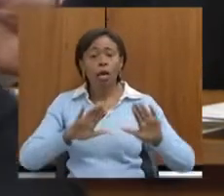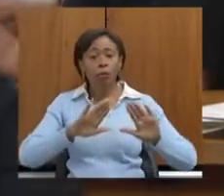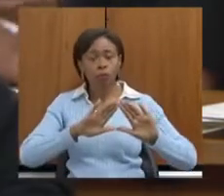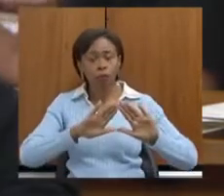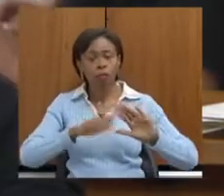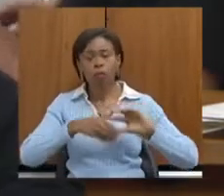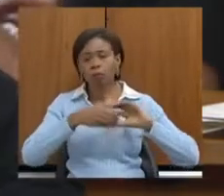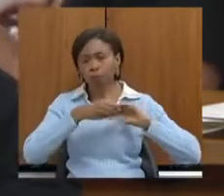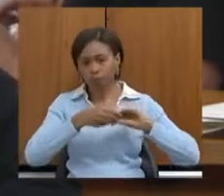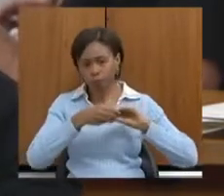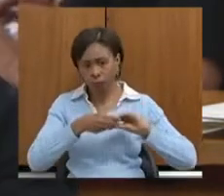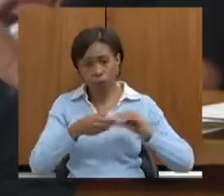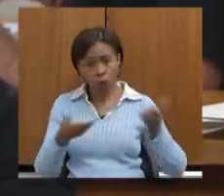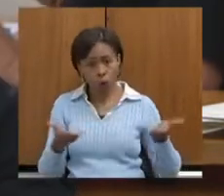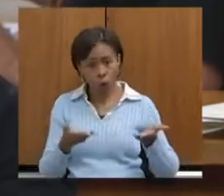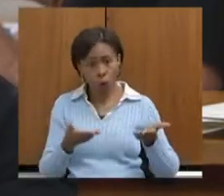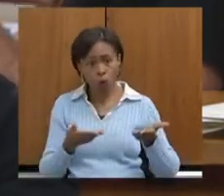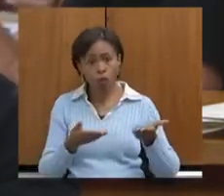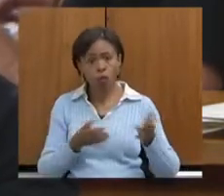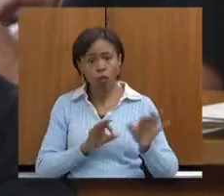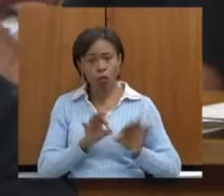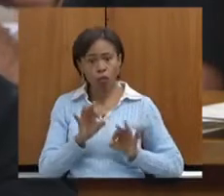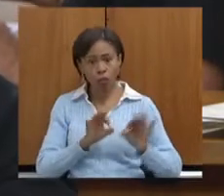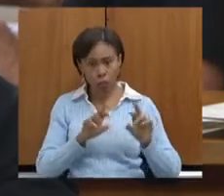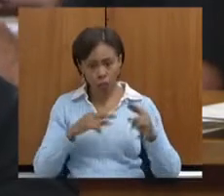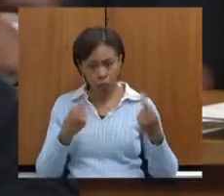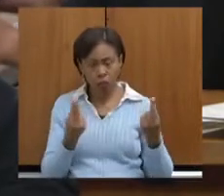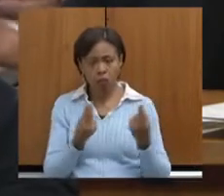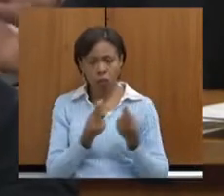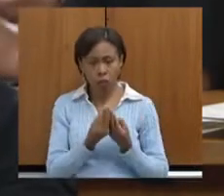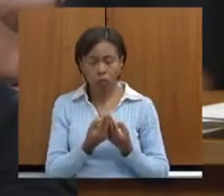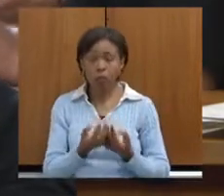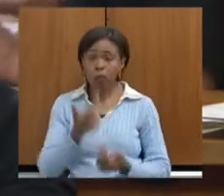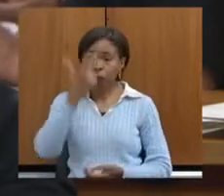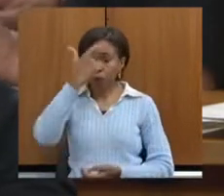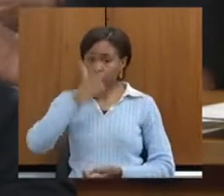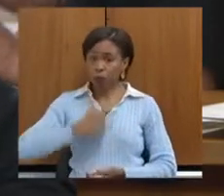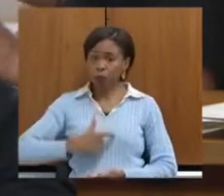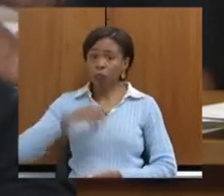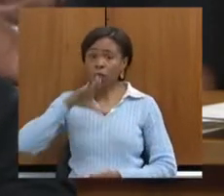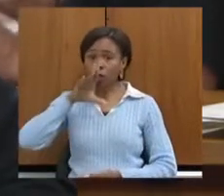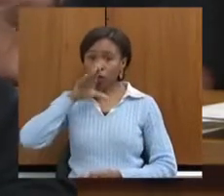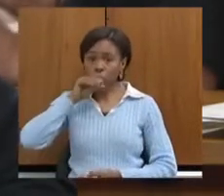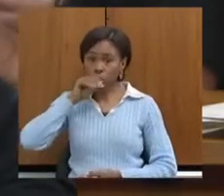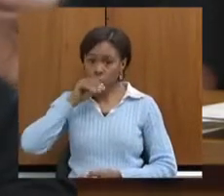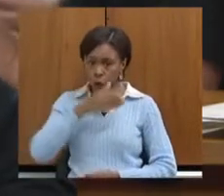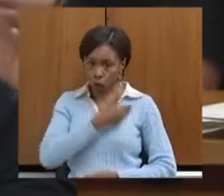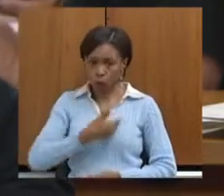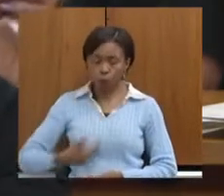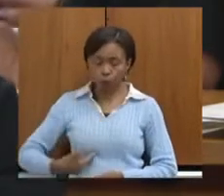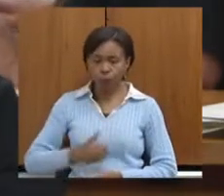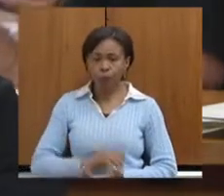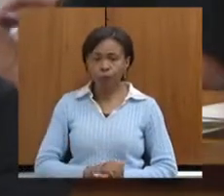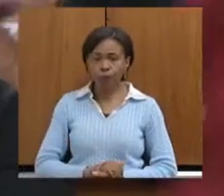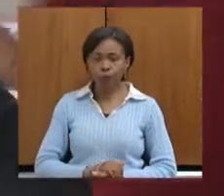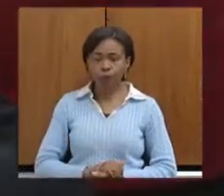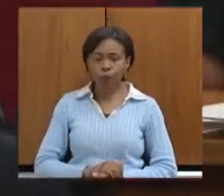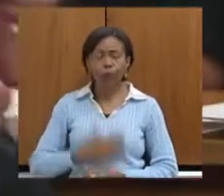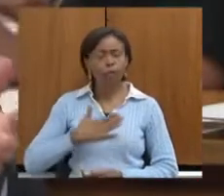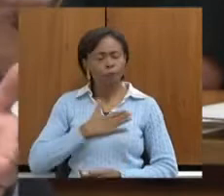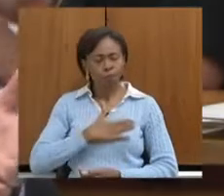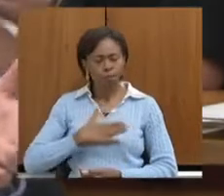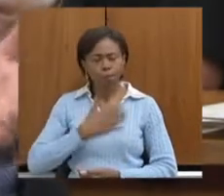audiência queria dizer que como Servidor Público de carreira é uma satisfação